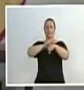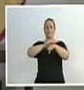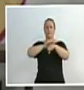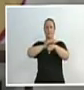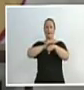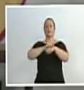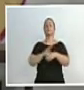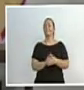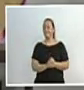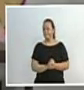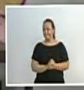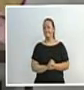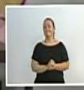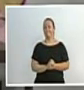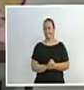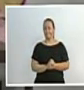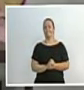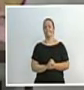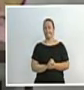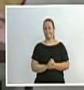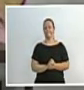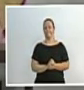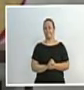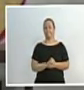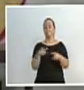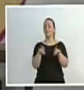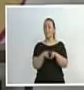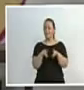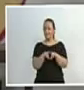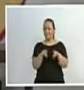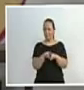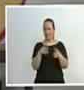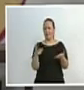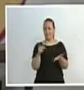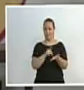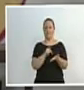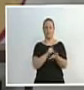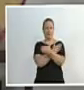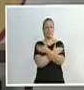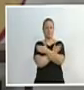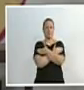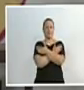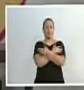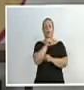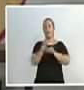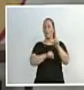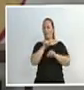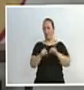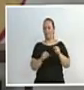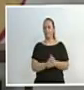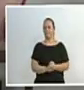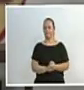Mas não é tudo, senhores e senhoras, não é tudo não. O desemprego, vereador Adriano Pereira, faz parar a